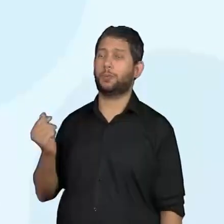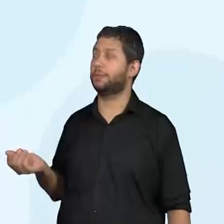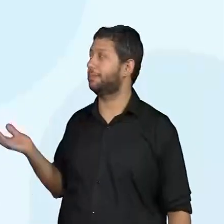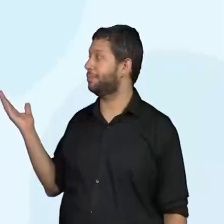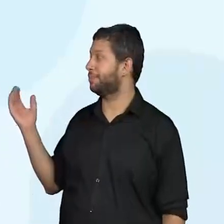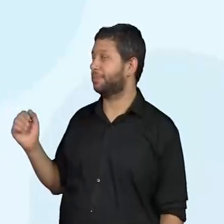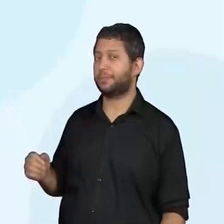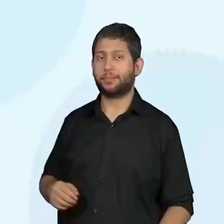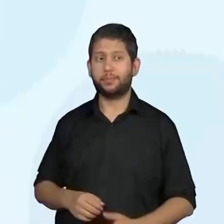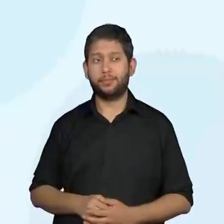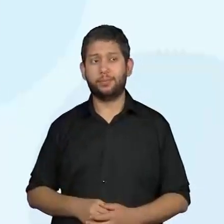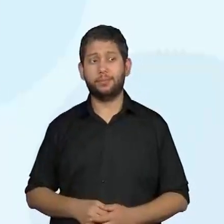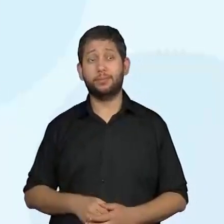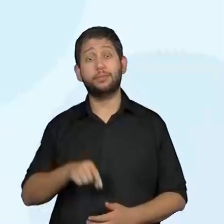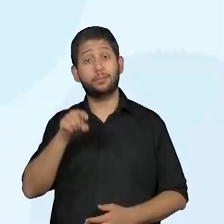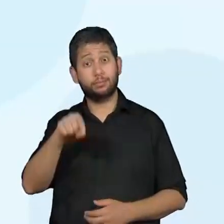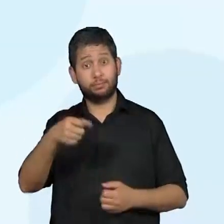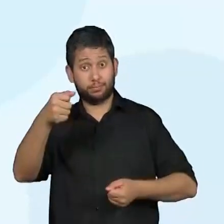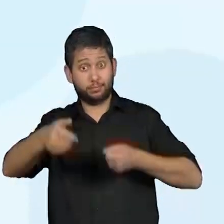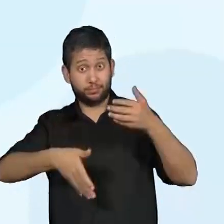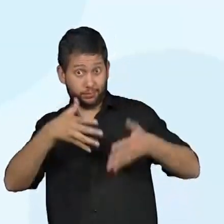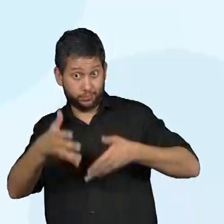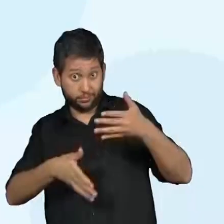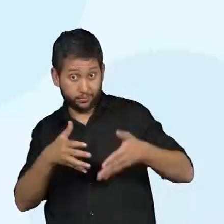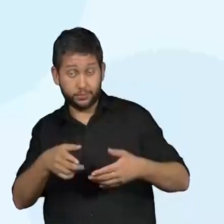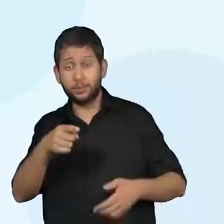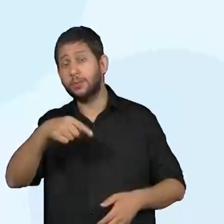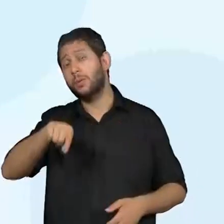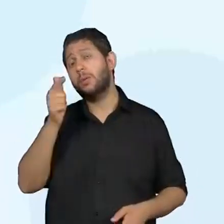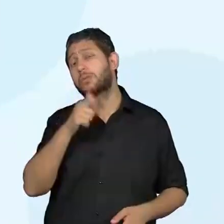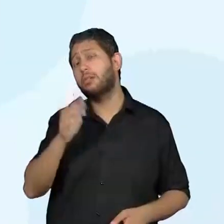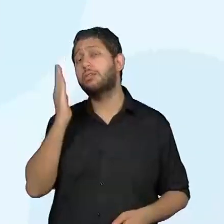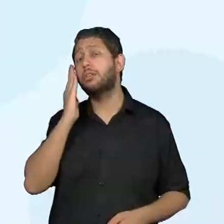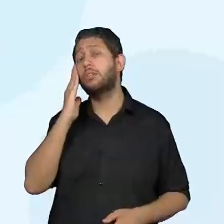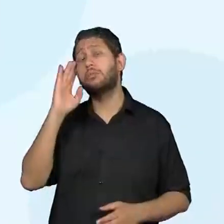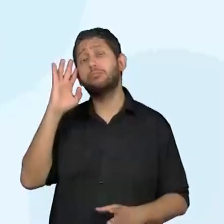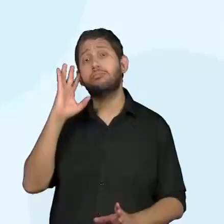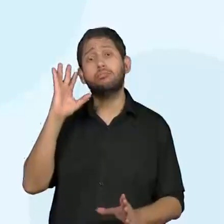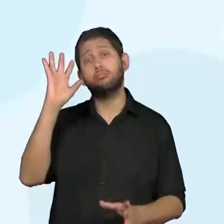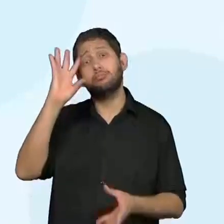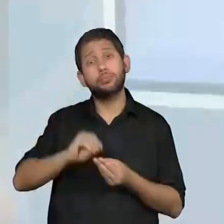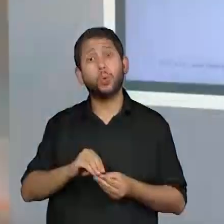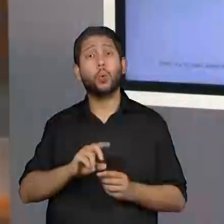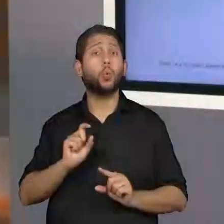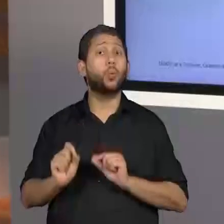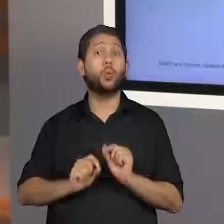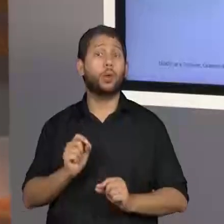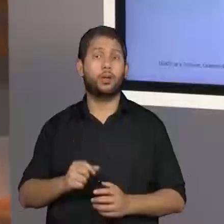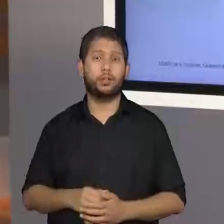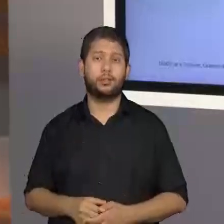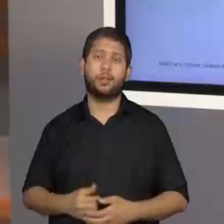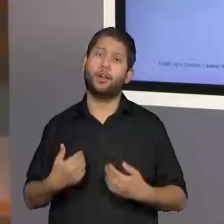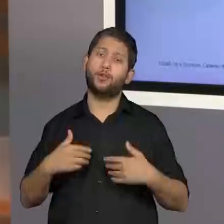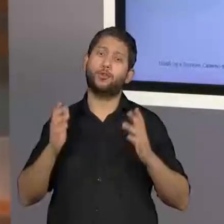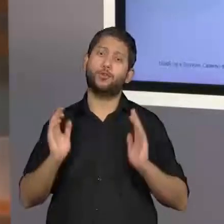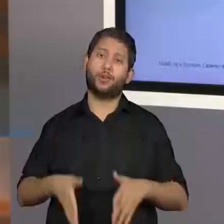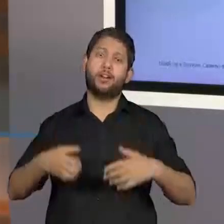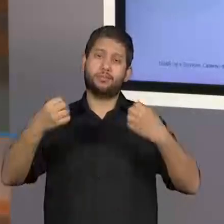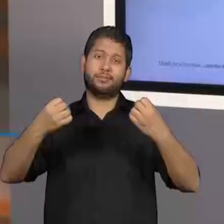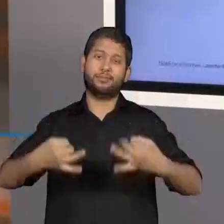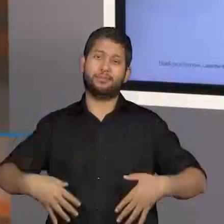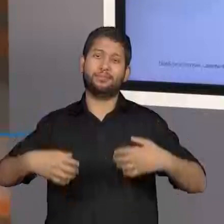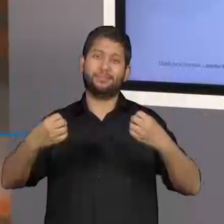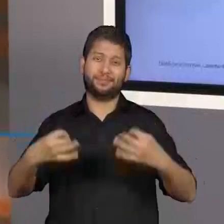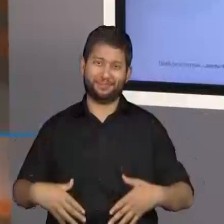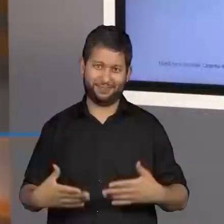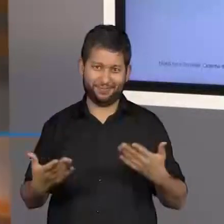O que você entendeu da moral? Falamos bastante aqui, hein, pessoal, em relação a essa história